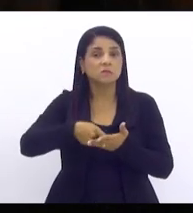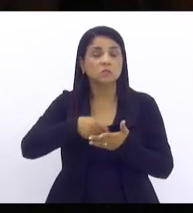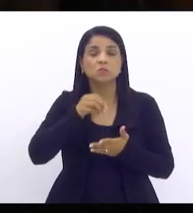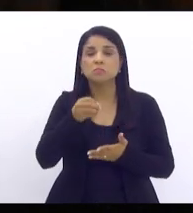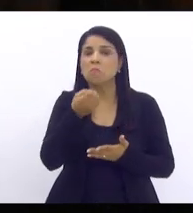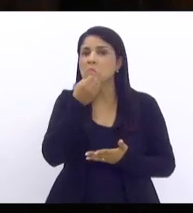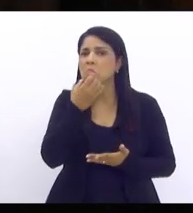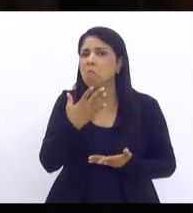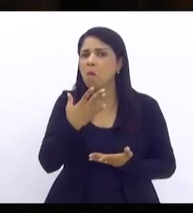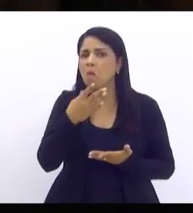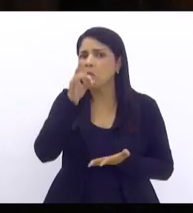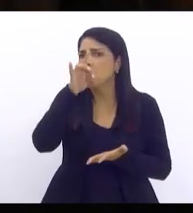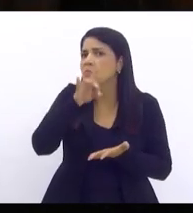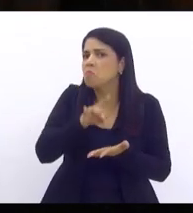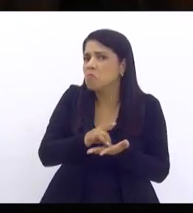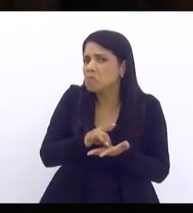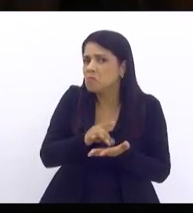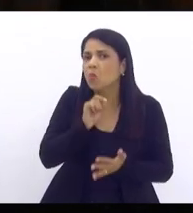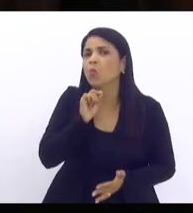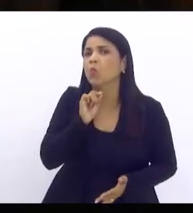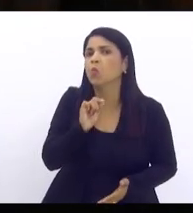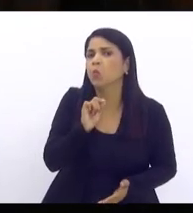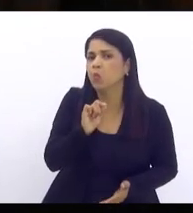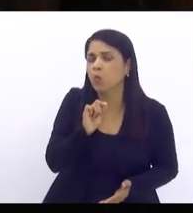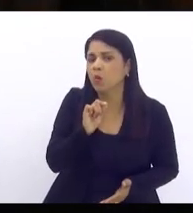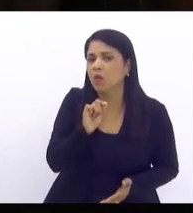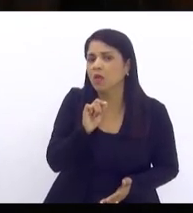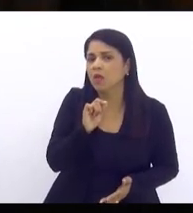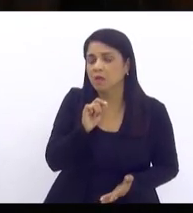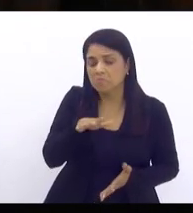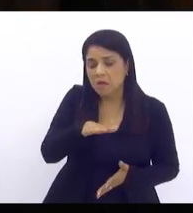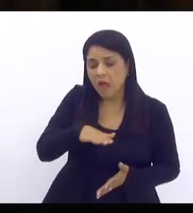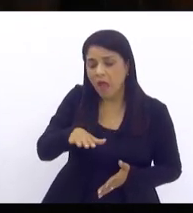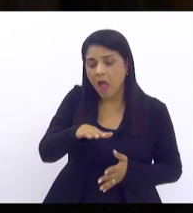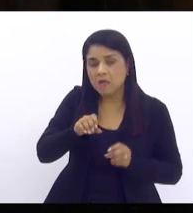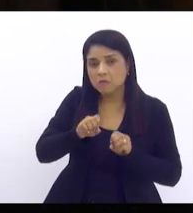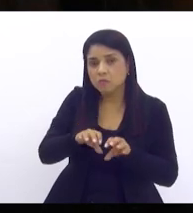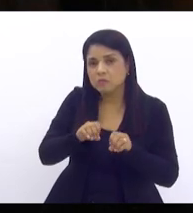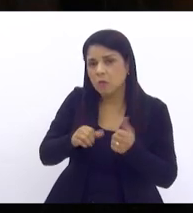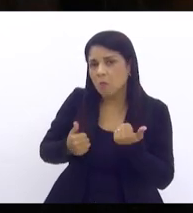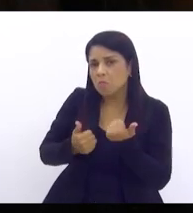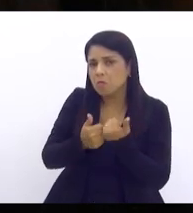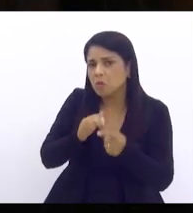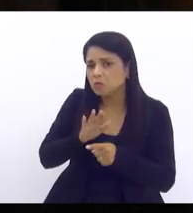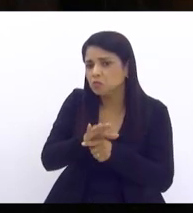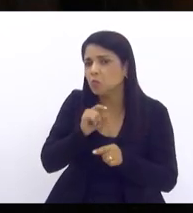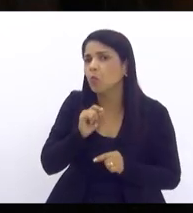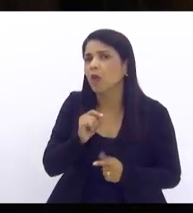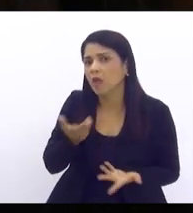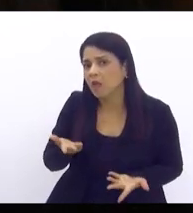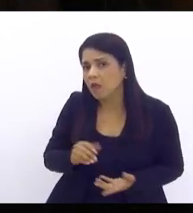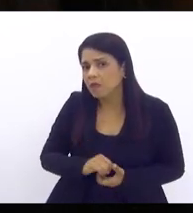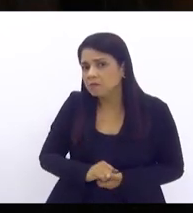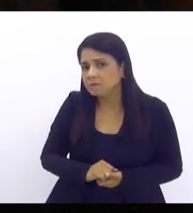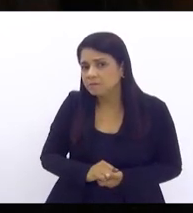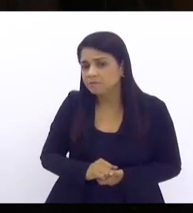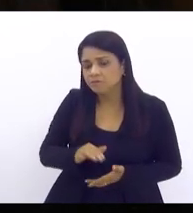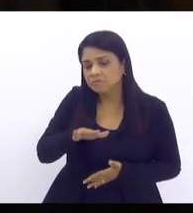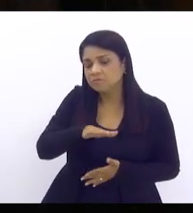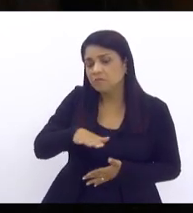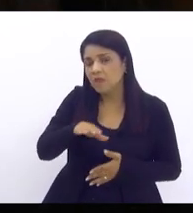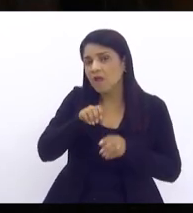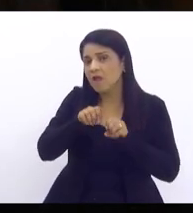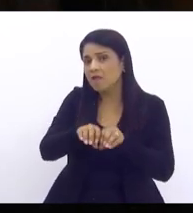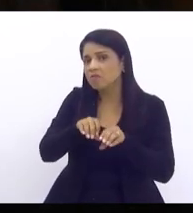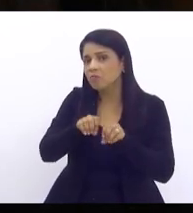concreto que isso vai trazer para a área da educação? Nós temos, na área da